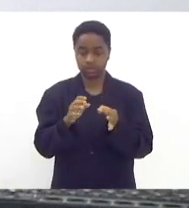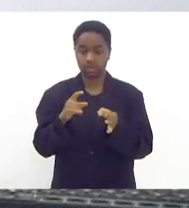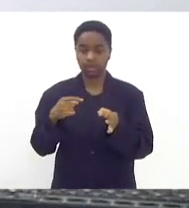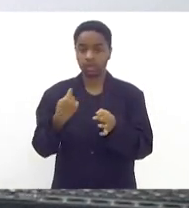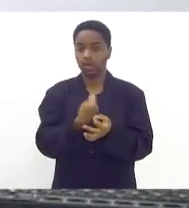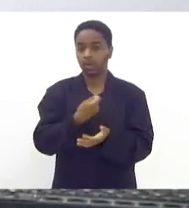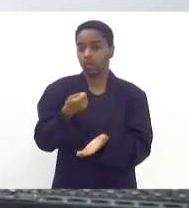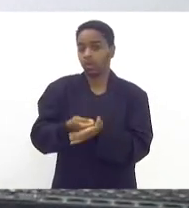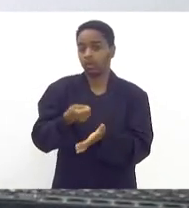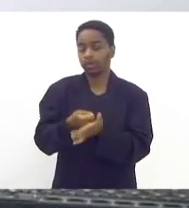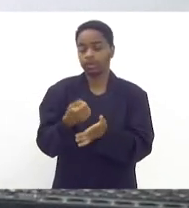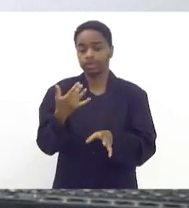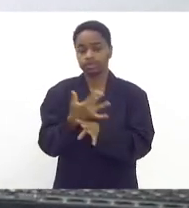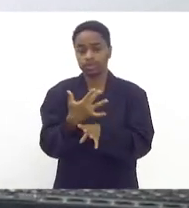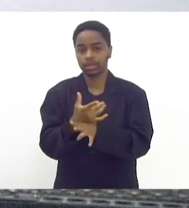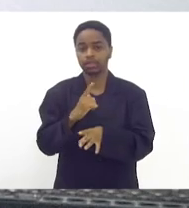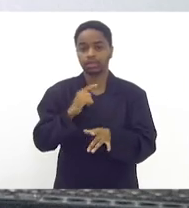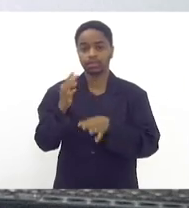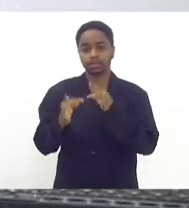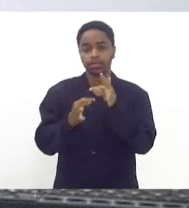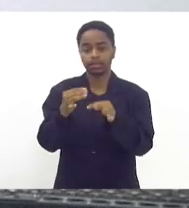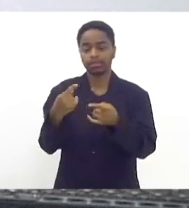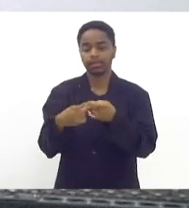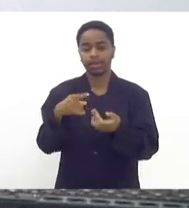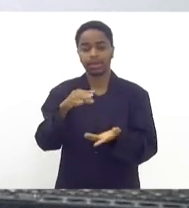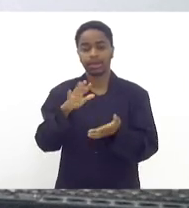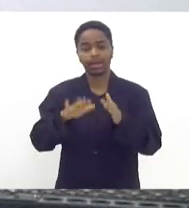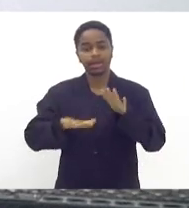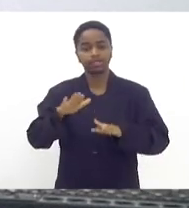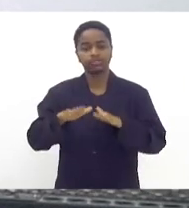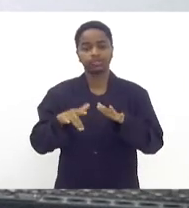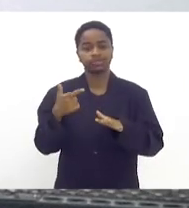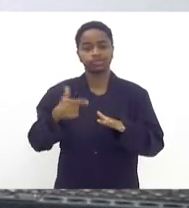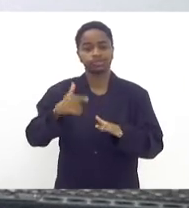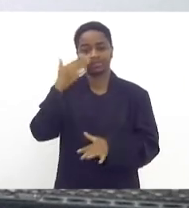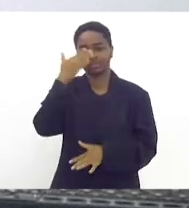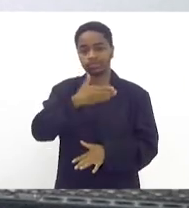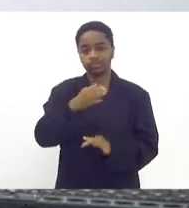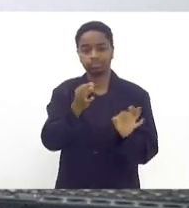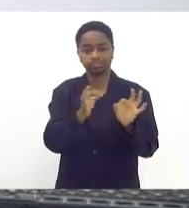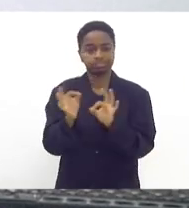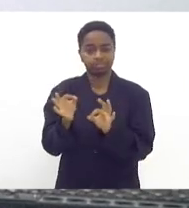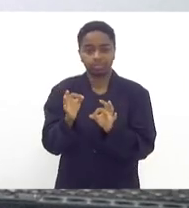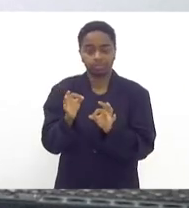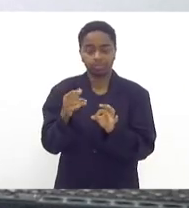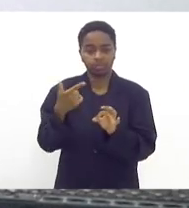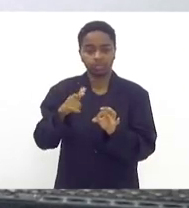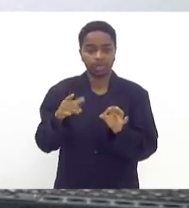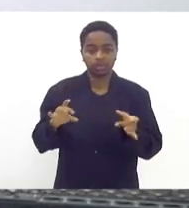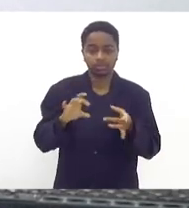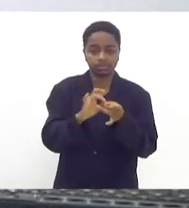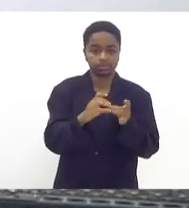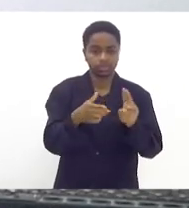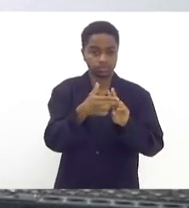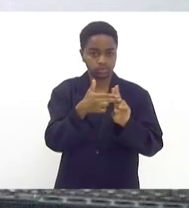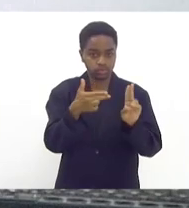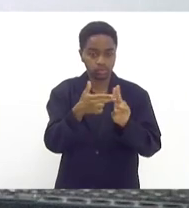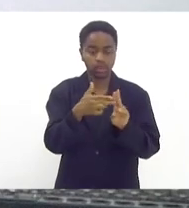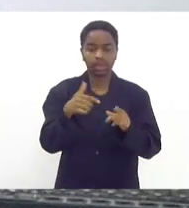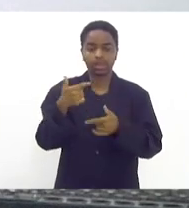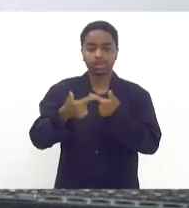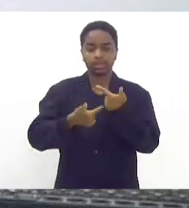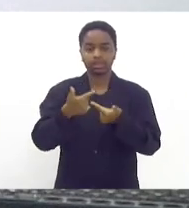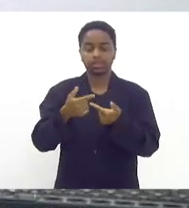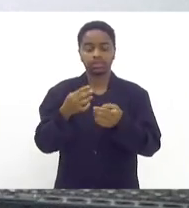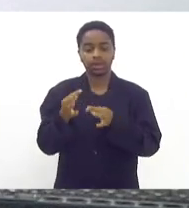município a arcar com um tratamento que às vezes não tem nem a comprovação ainda não tá incorporado ao SUS um tratamento que